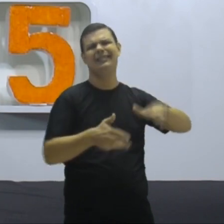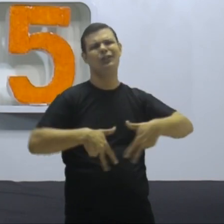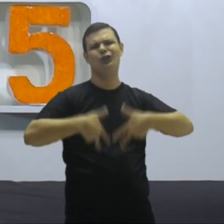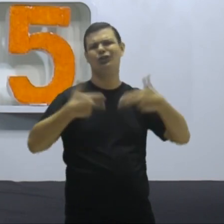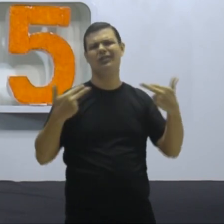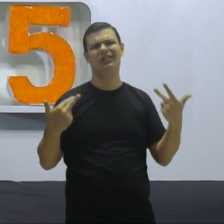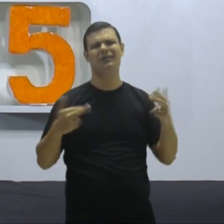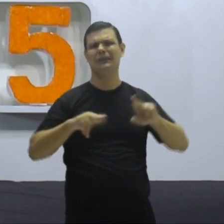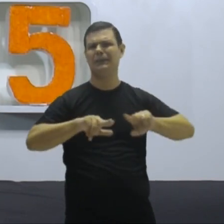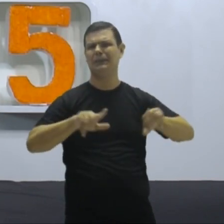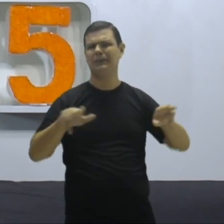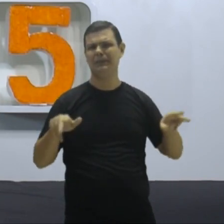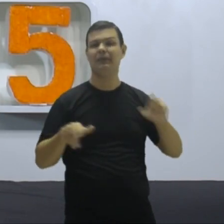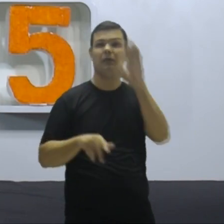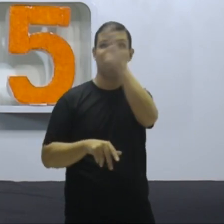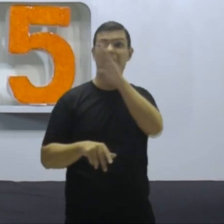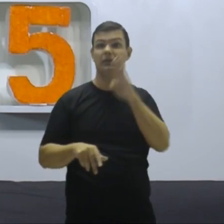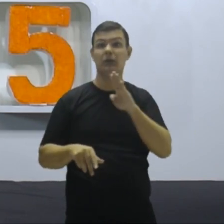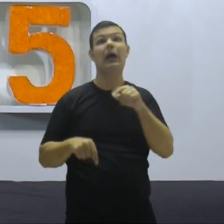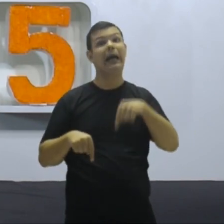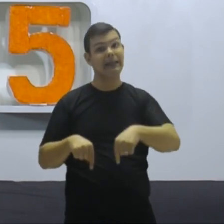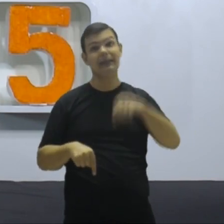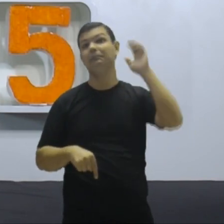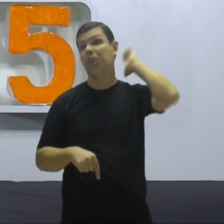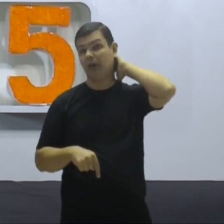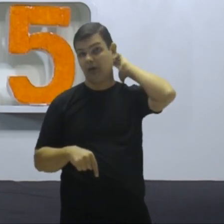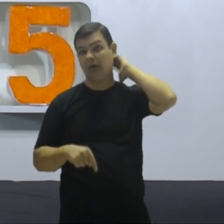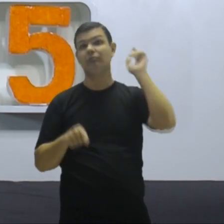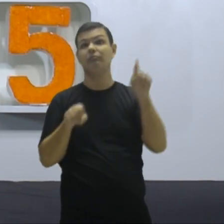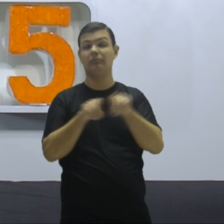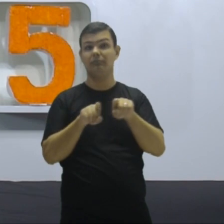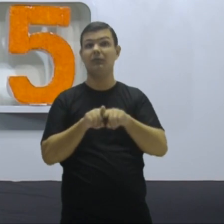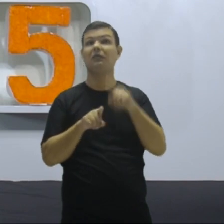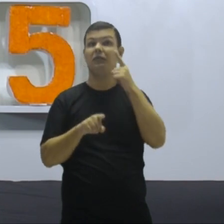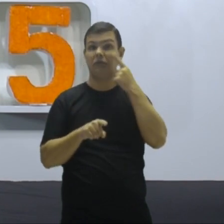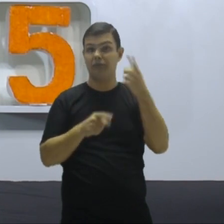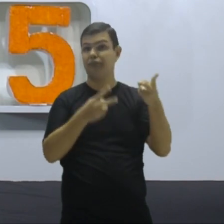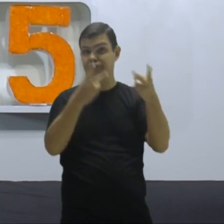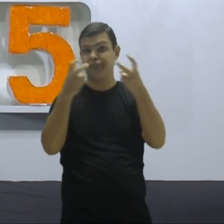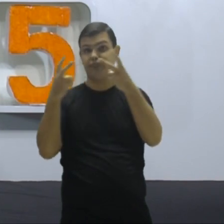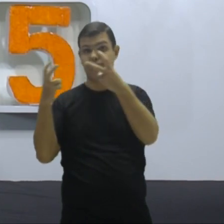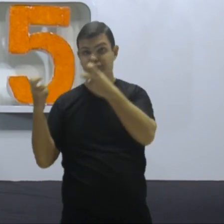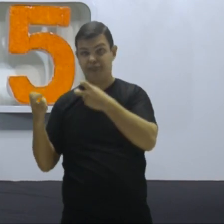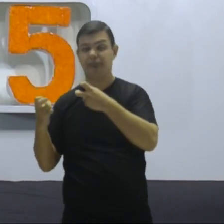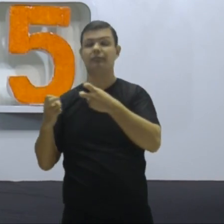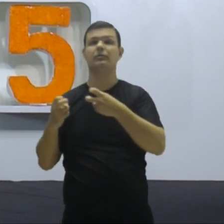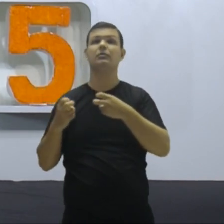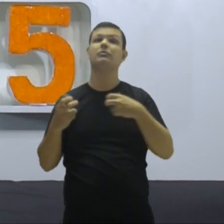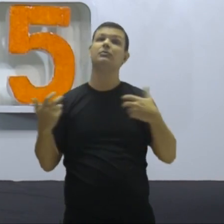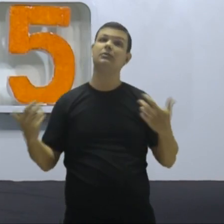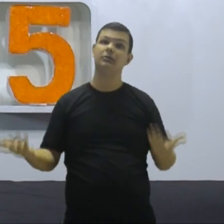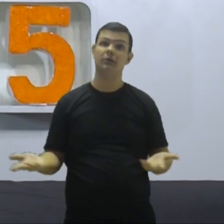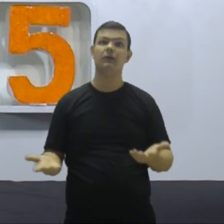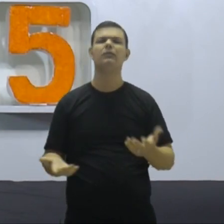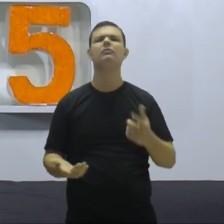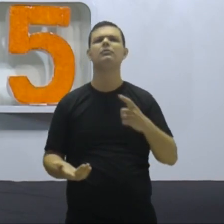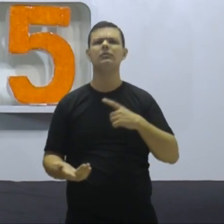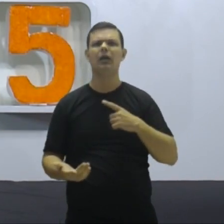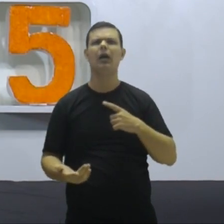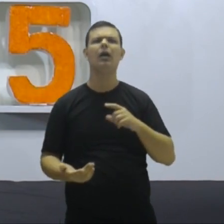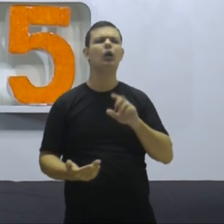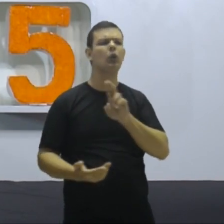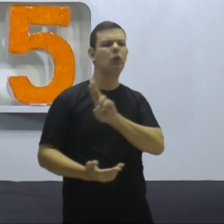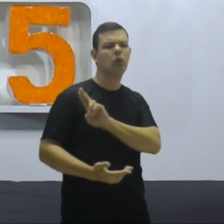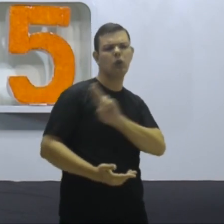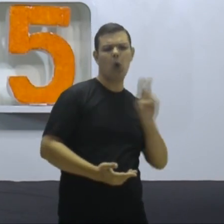etnias no Brasil e no Pará. Vocês verão daqui a pouco quantas etnias existem. Ou seja, sempre se referir ao